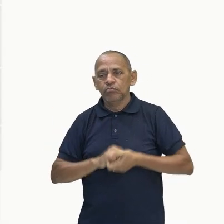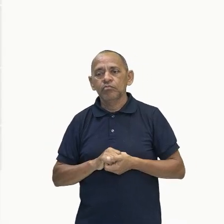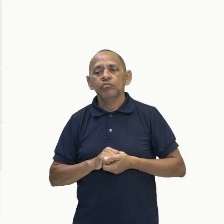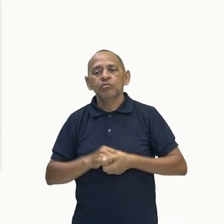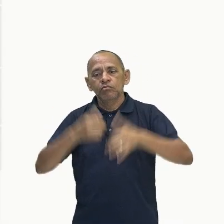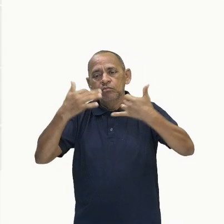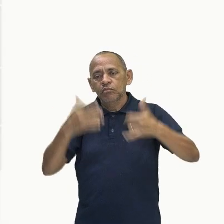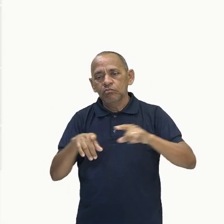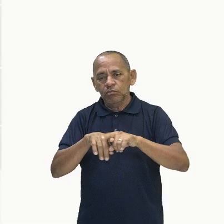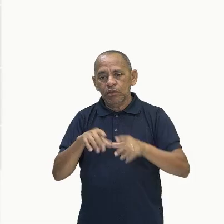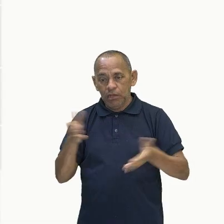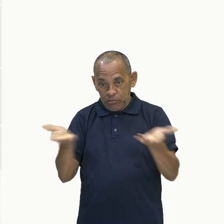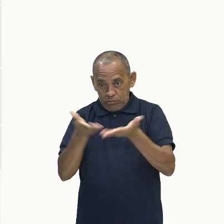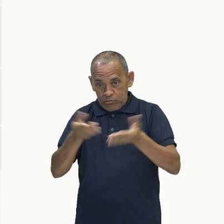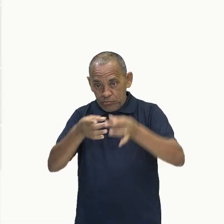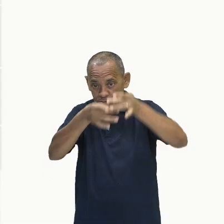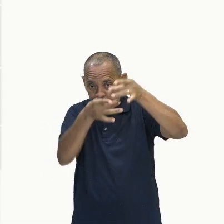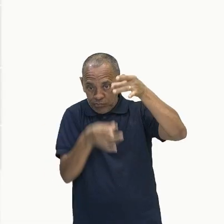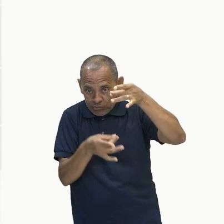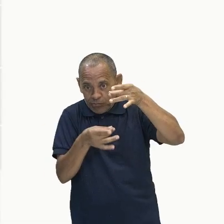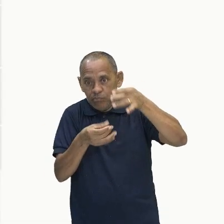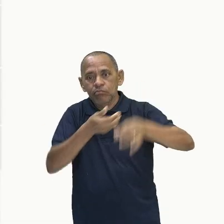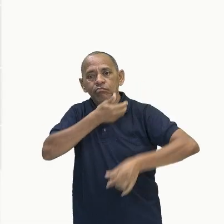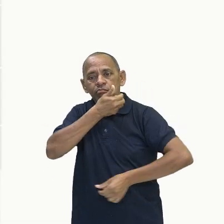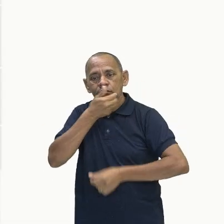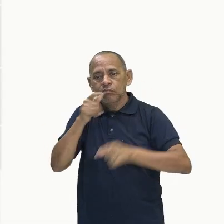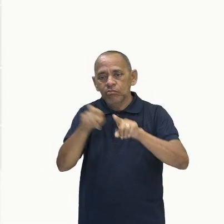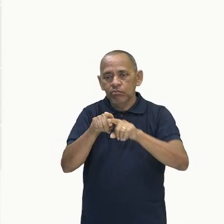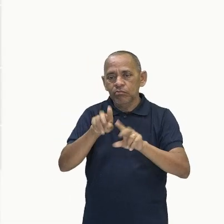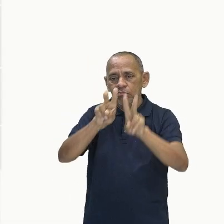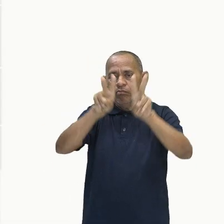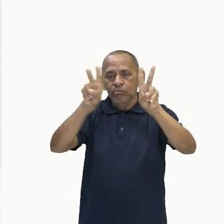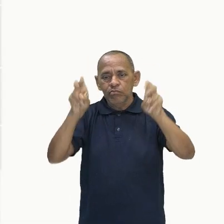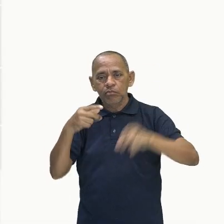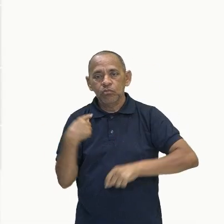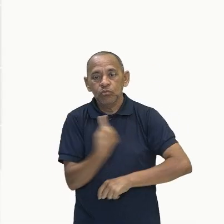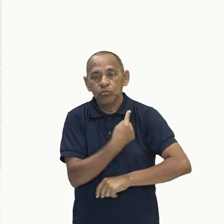detalhar um pouquinho e falando mais sobre essa questão do nosso